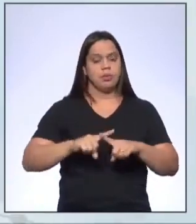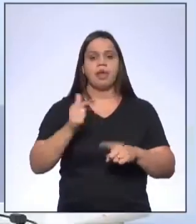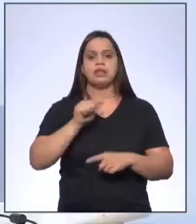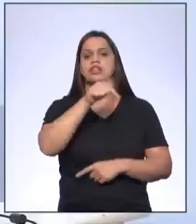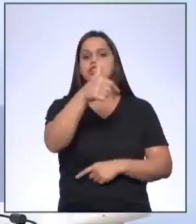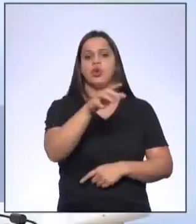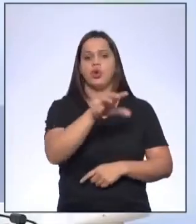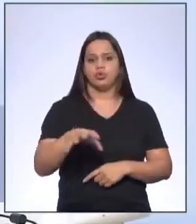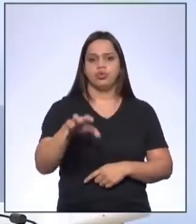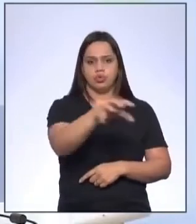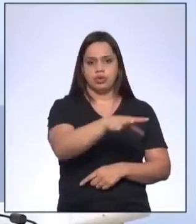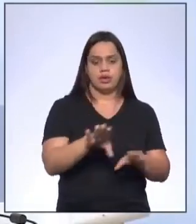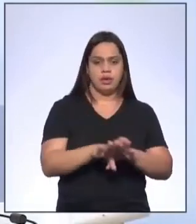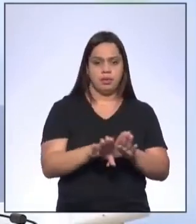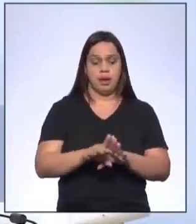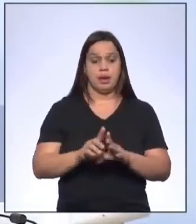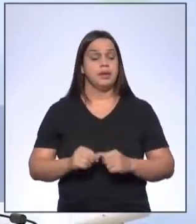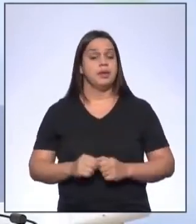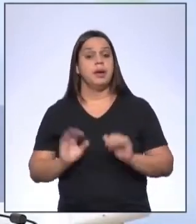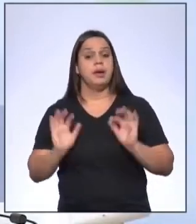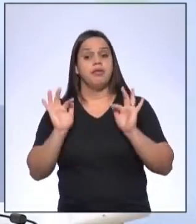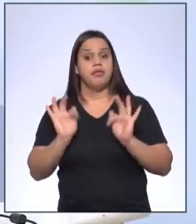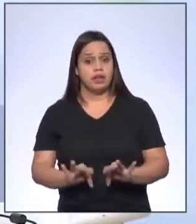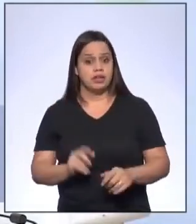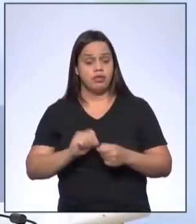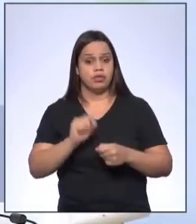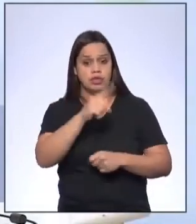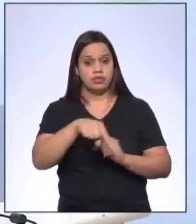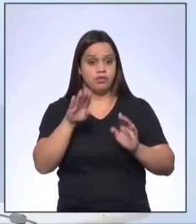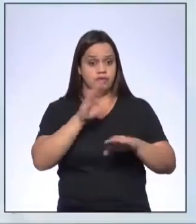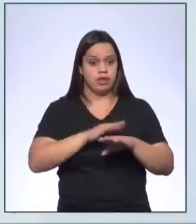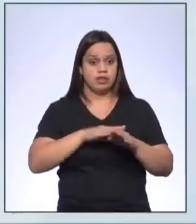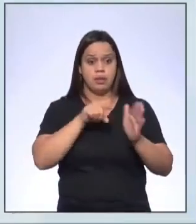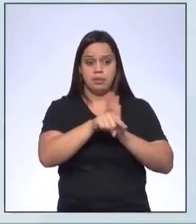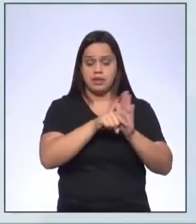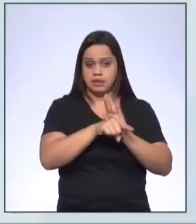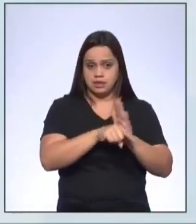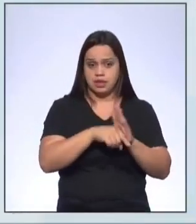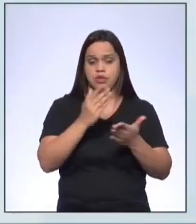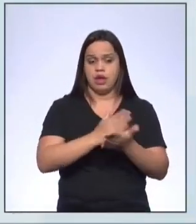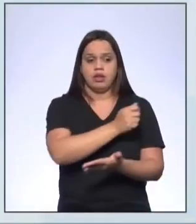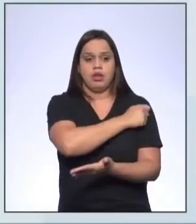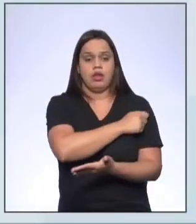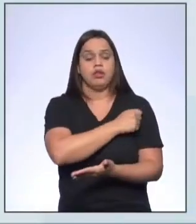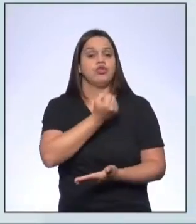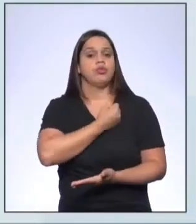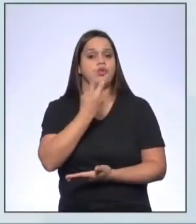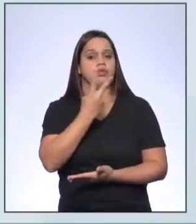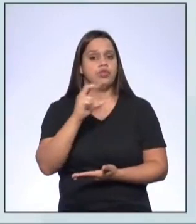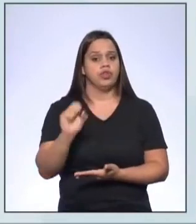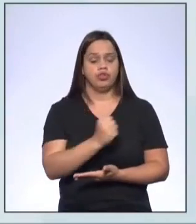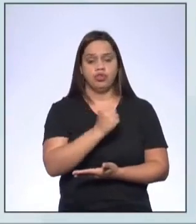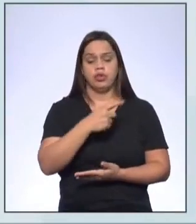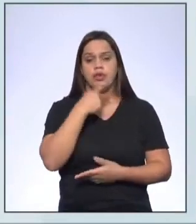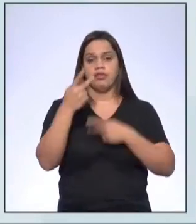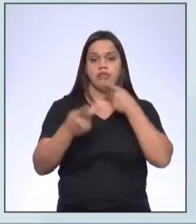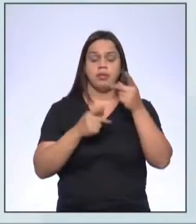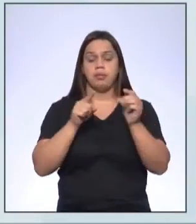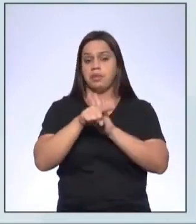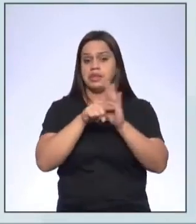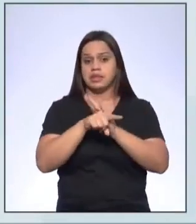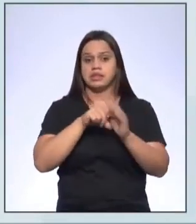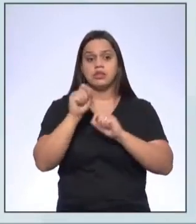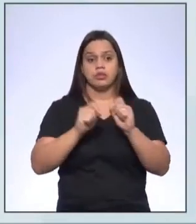uma pesquisa, que tem aí no caderno do aluno do volume 2, na página 28, para vocês estarem falando, pesquisando